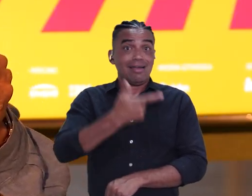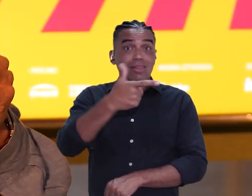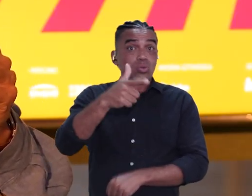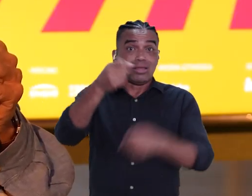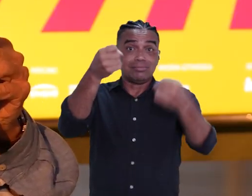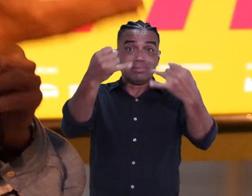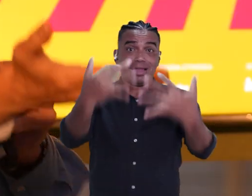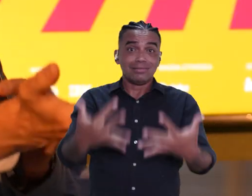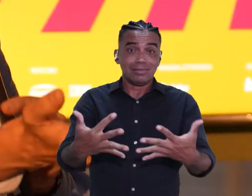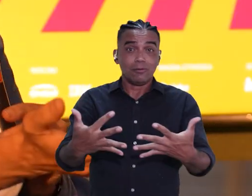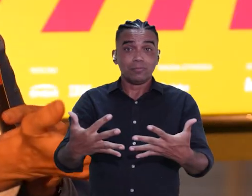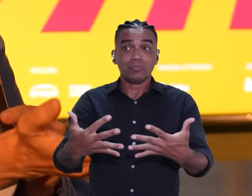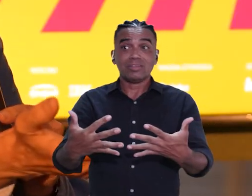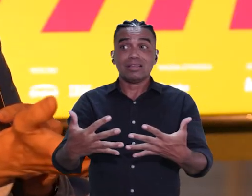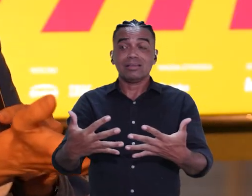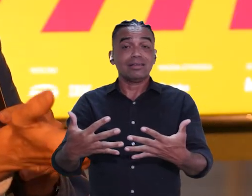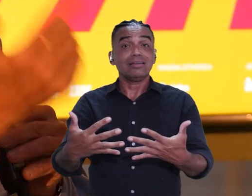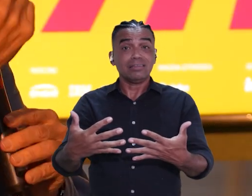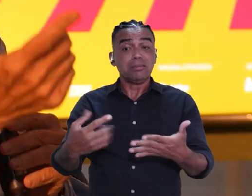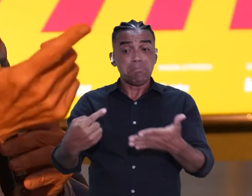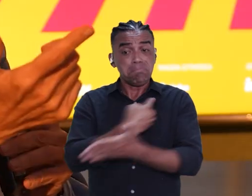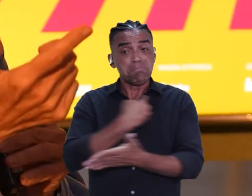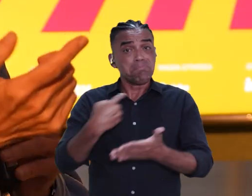existência, que te perguntam,